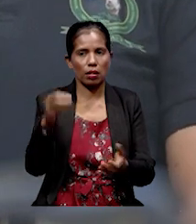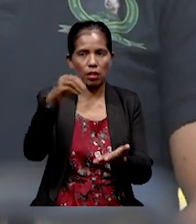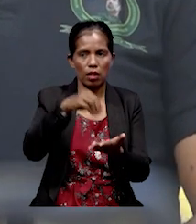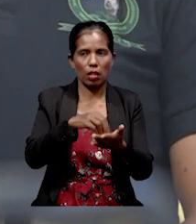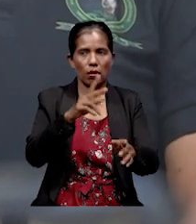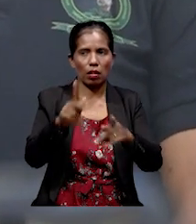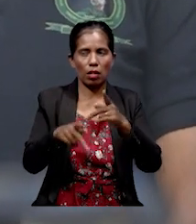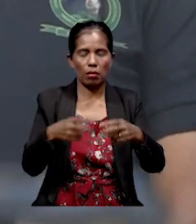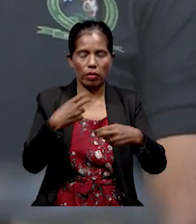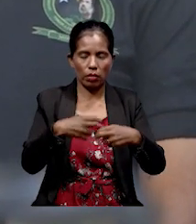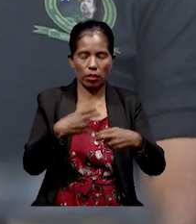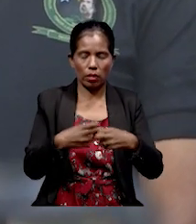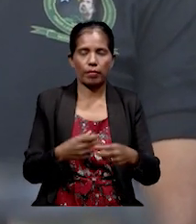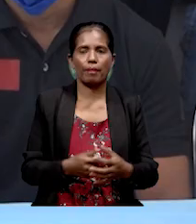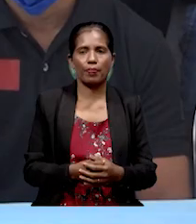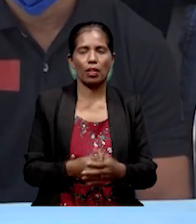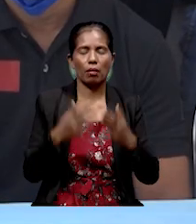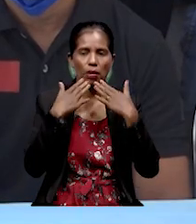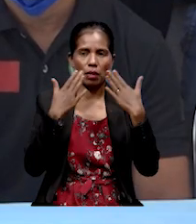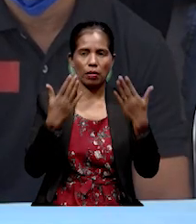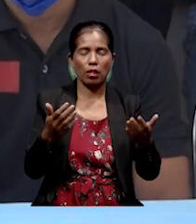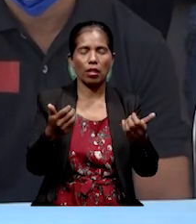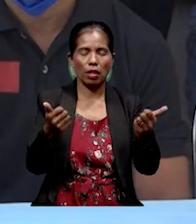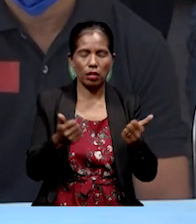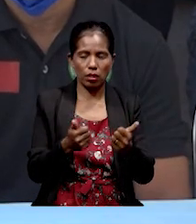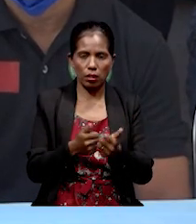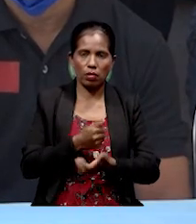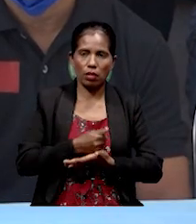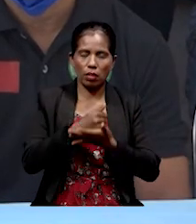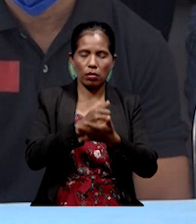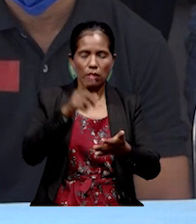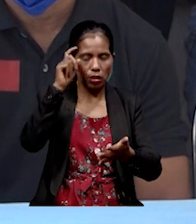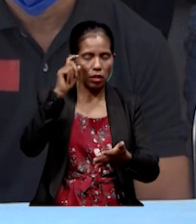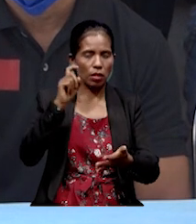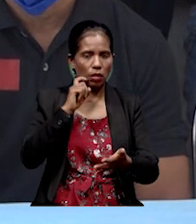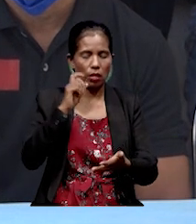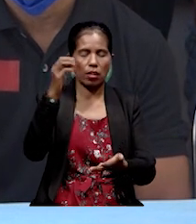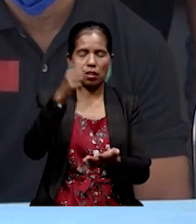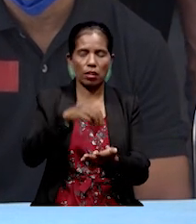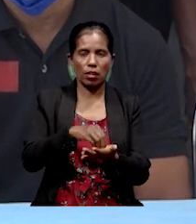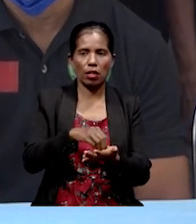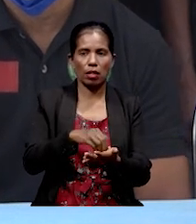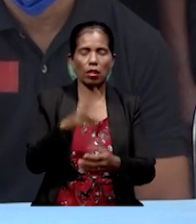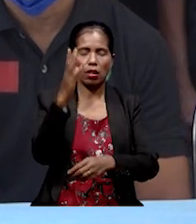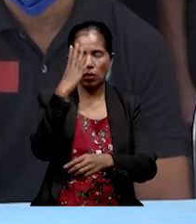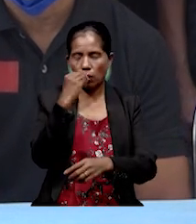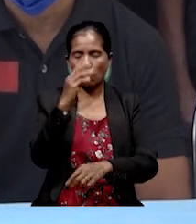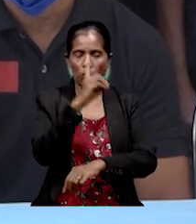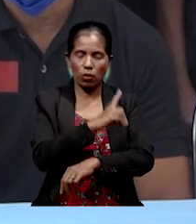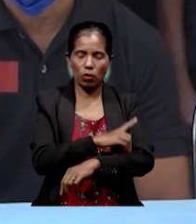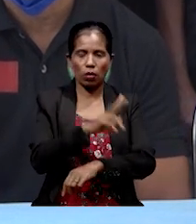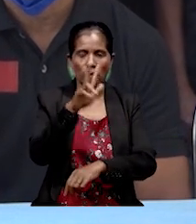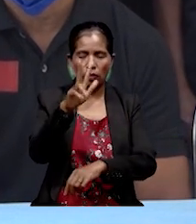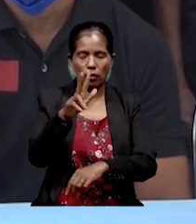e a risco nialaram. Agradece a ação solidariedade nebe Mambot, Sanana, Toba, Lorontolo e a Vera Cruz.